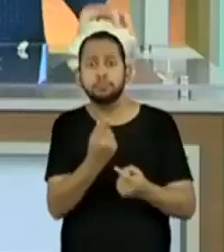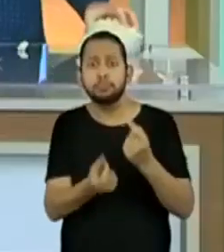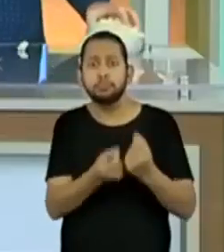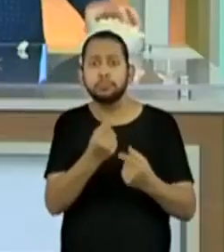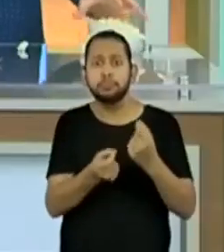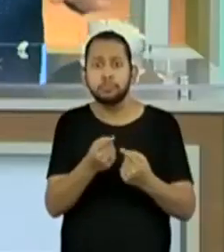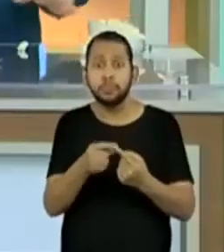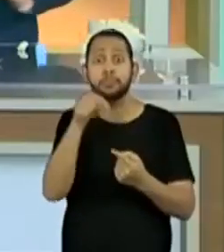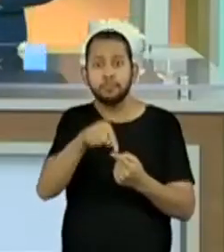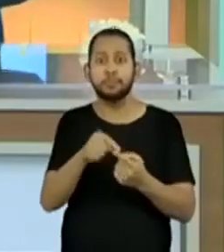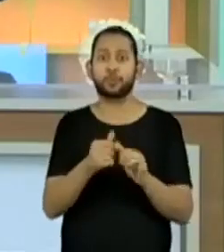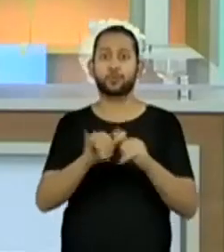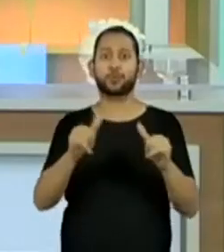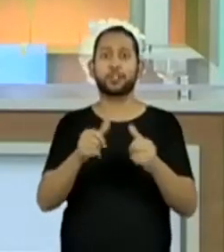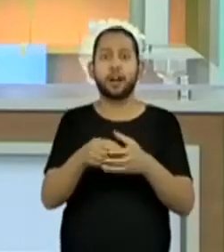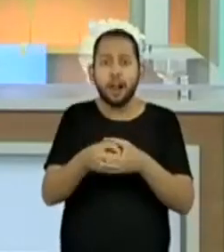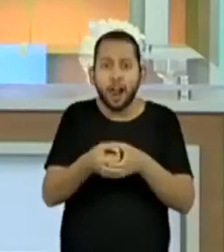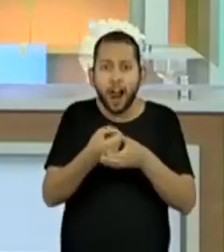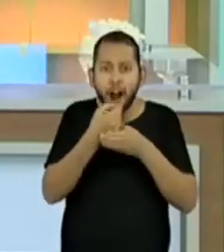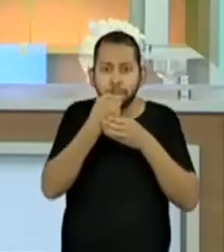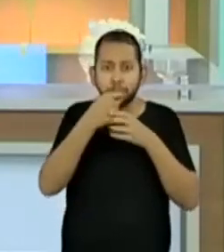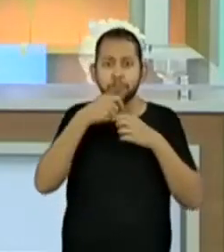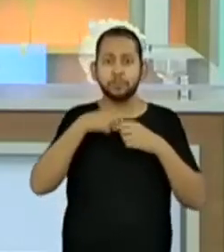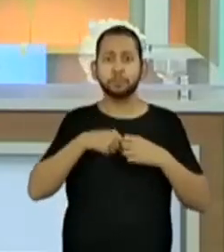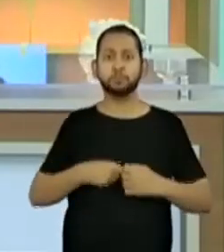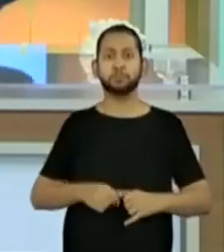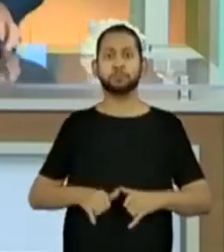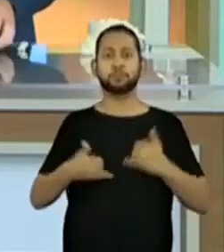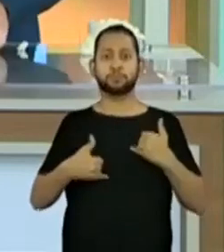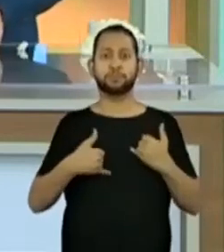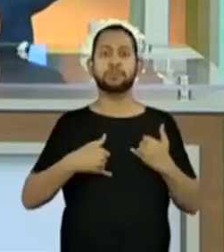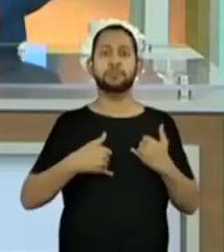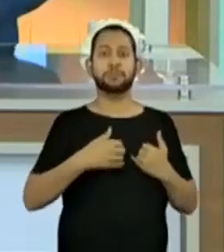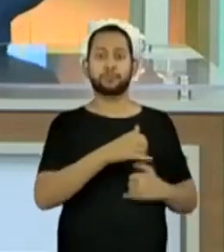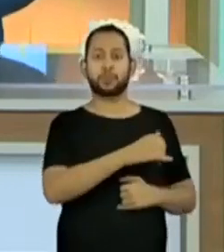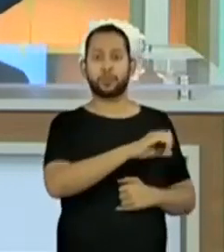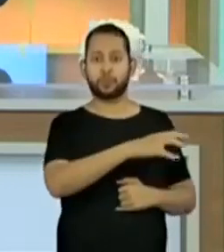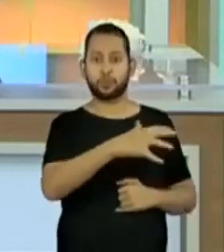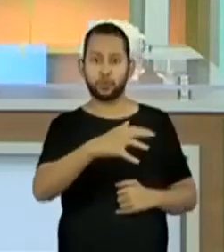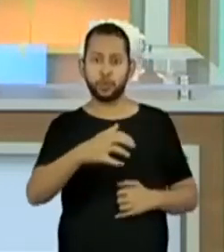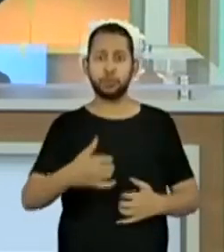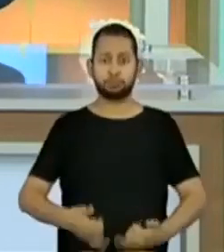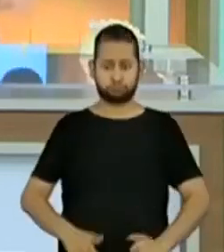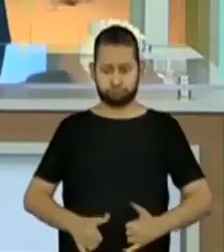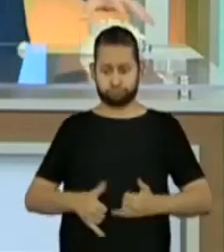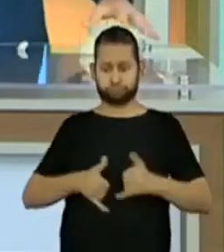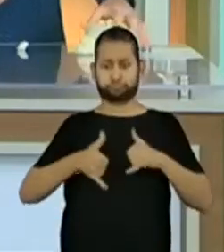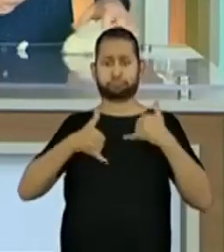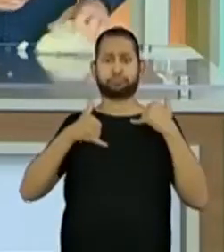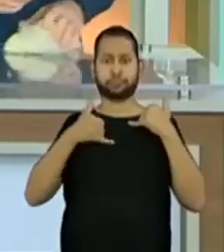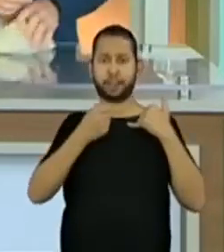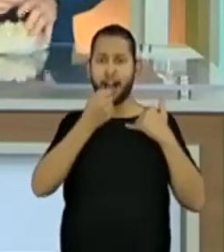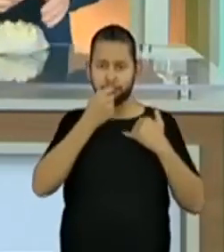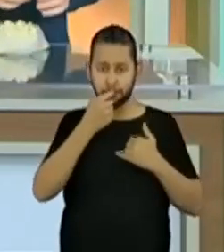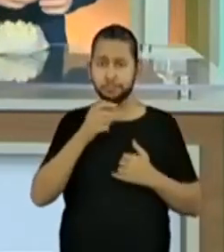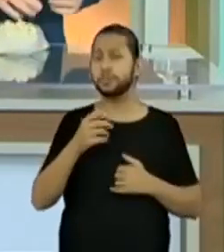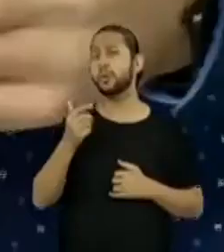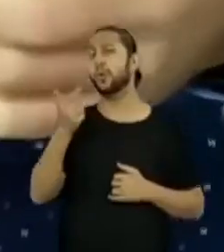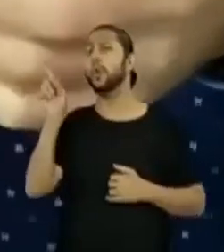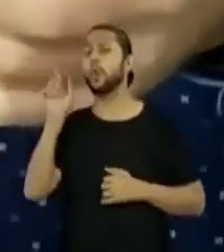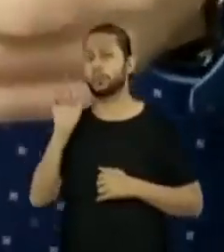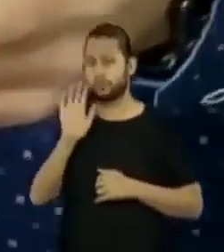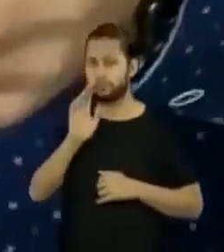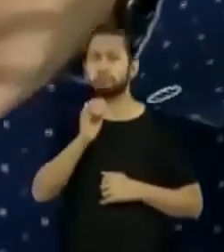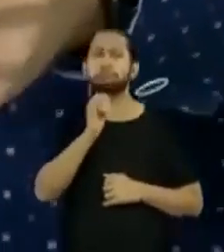certo? Combinado? Ora, vamos pegar um outro exemplo. Nós temos aqui um ovo,